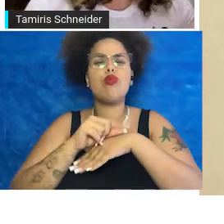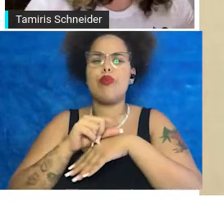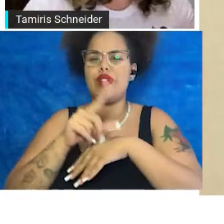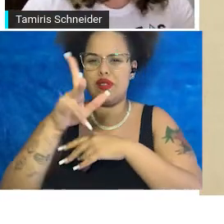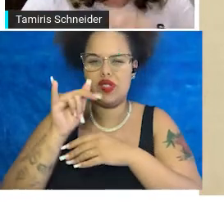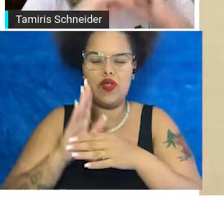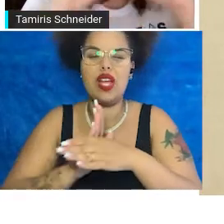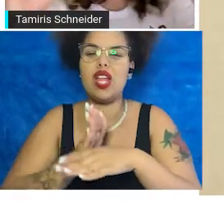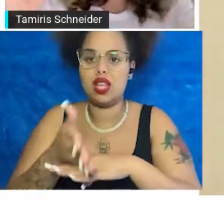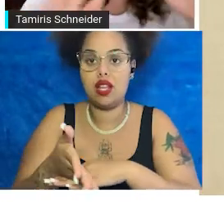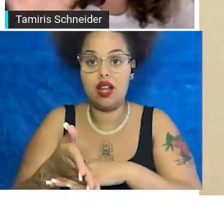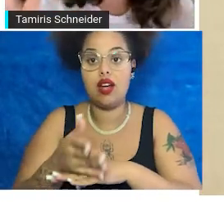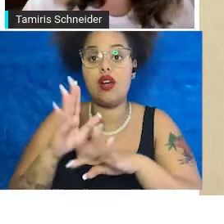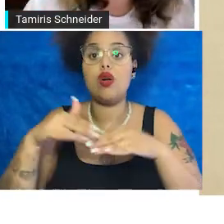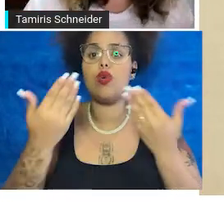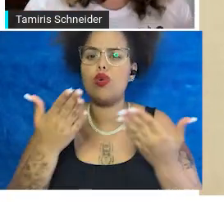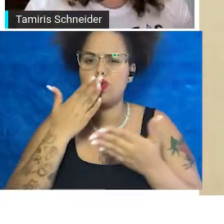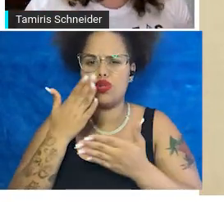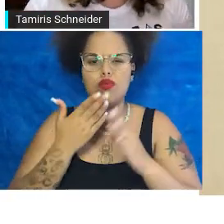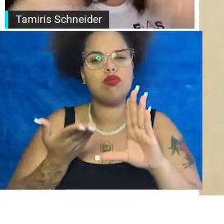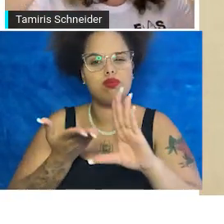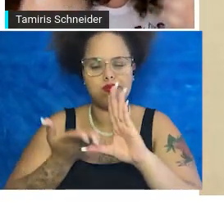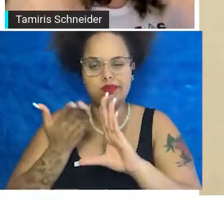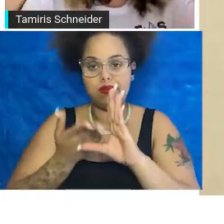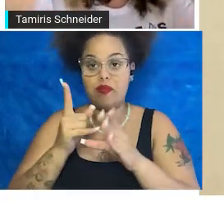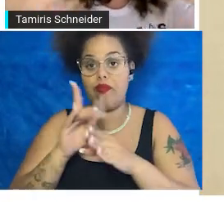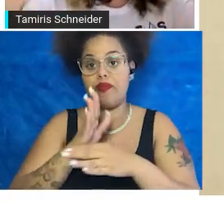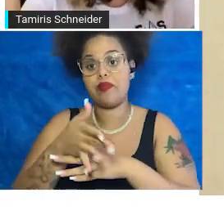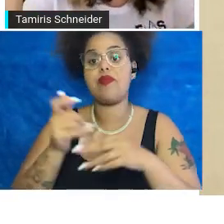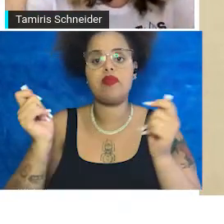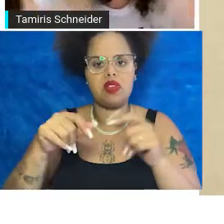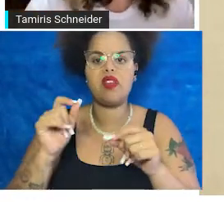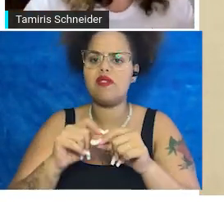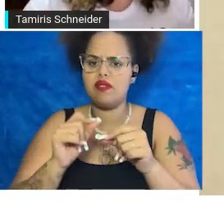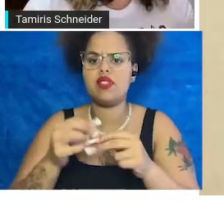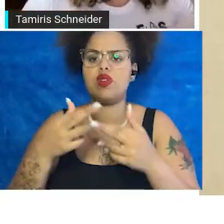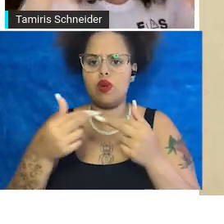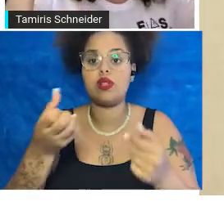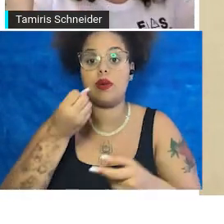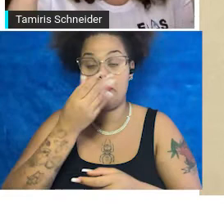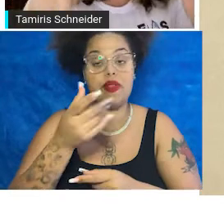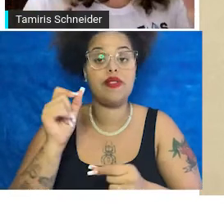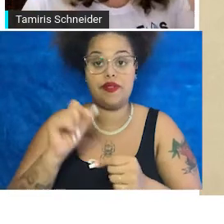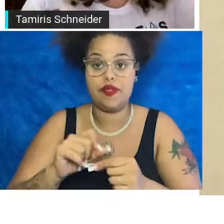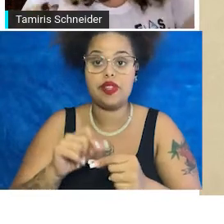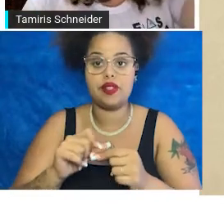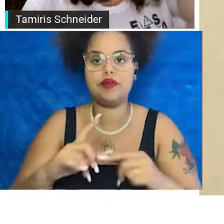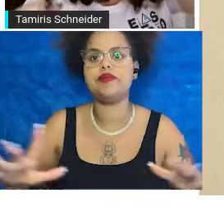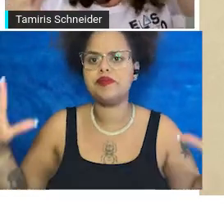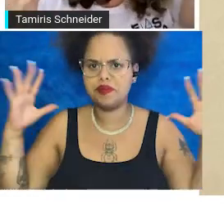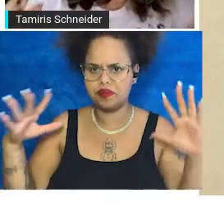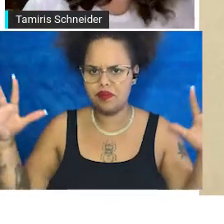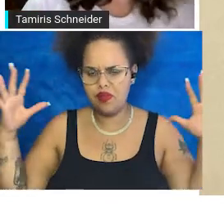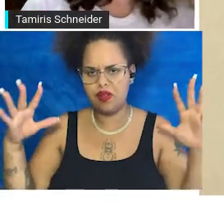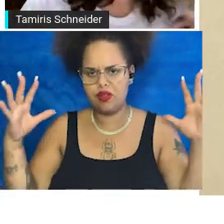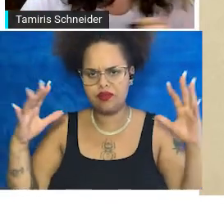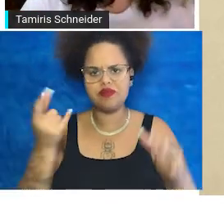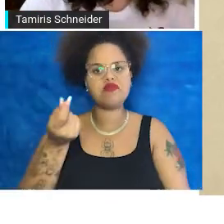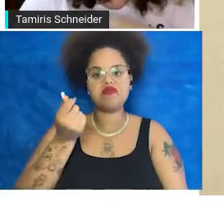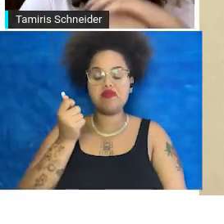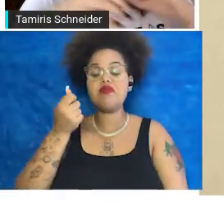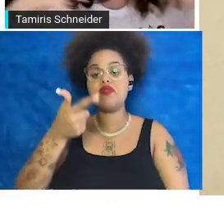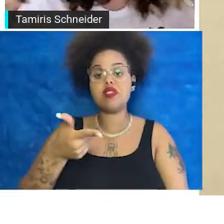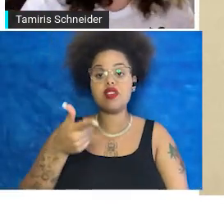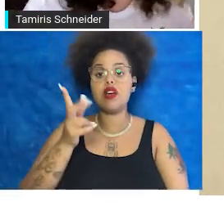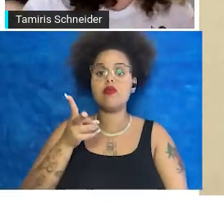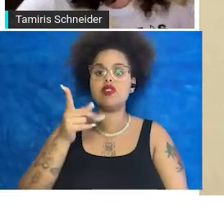vai entrar, em qual tipo de plataforma você vai entrar, dá para fazer uma coisa bem feita. Cenário, invista, mesmo